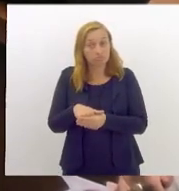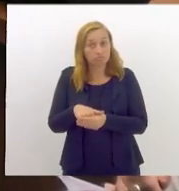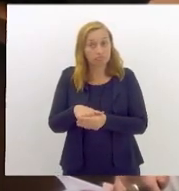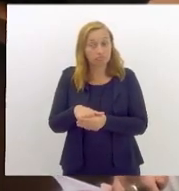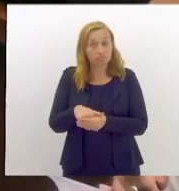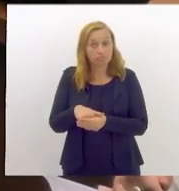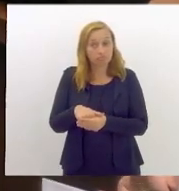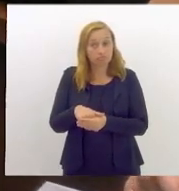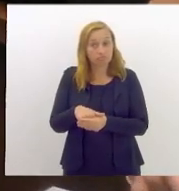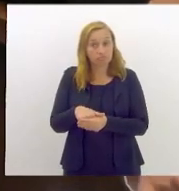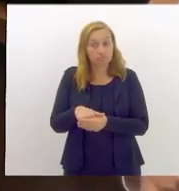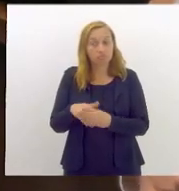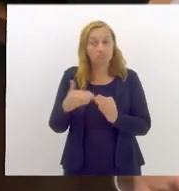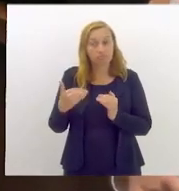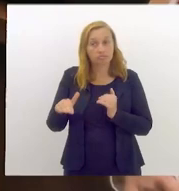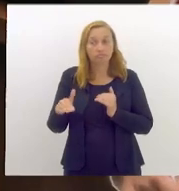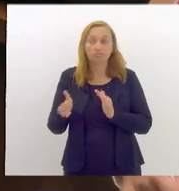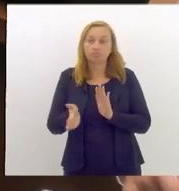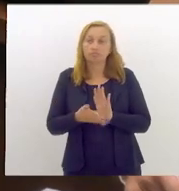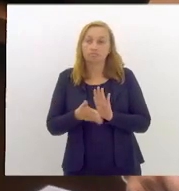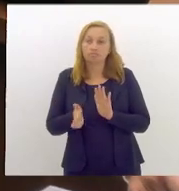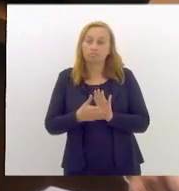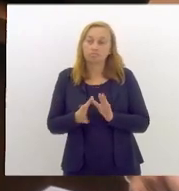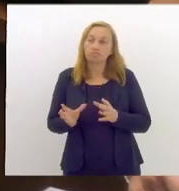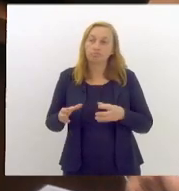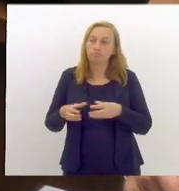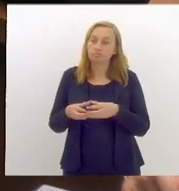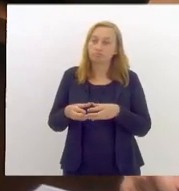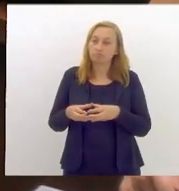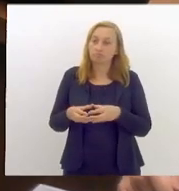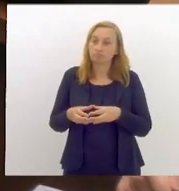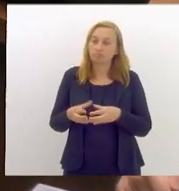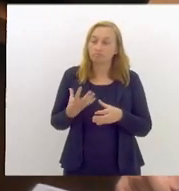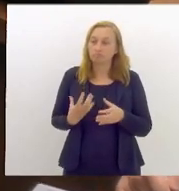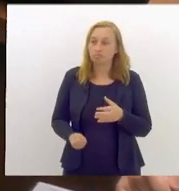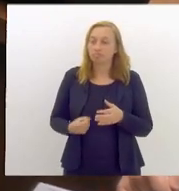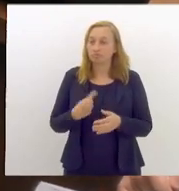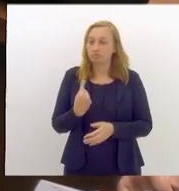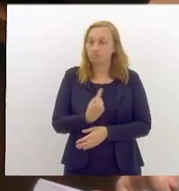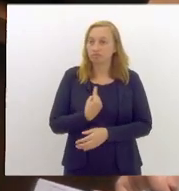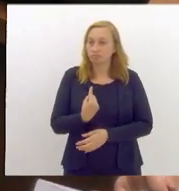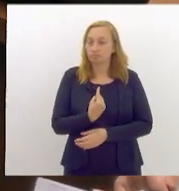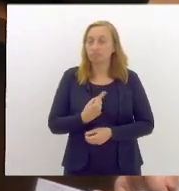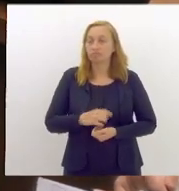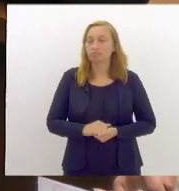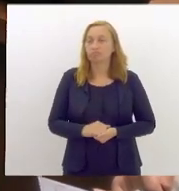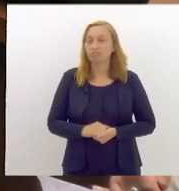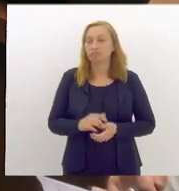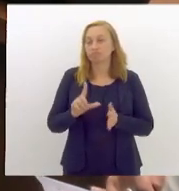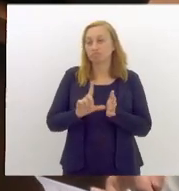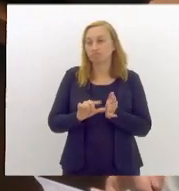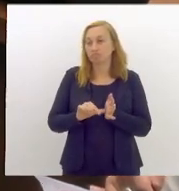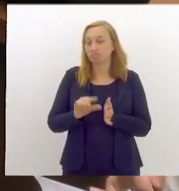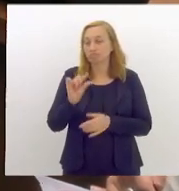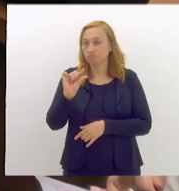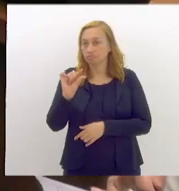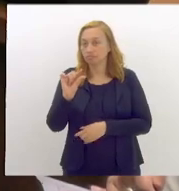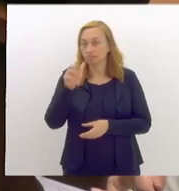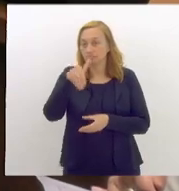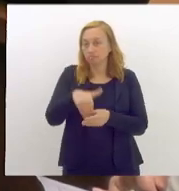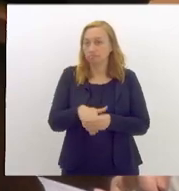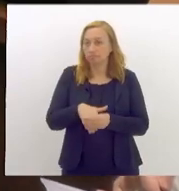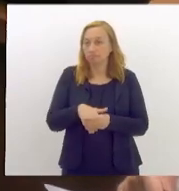contra a proposta da comissão é a favor da nossa se atrasou um pouquinho para